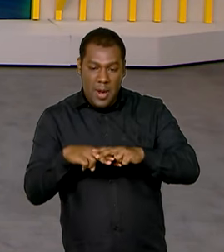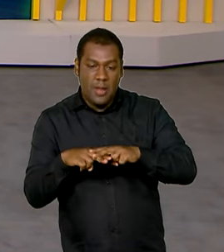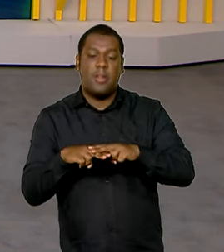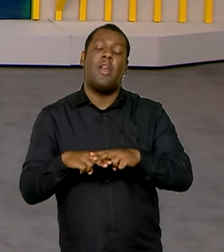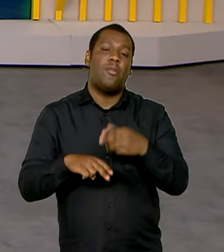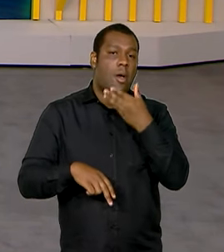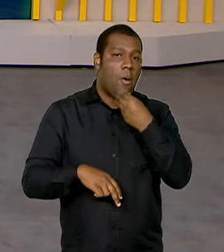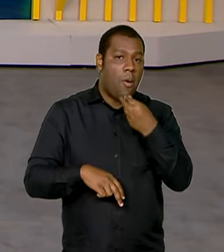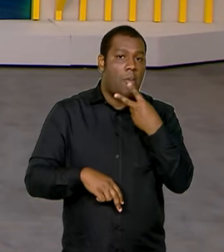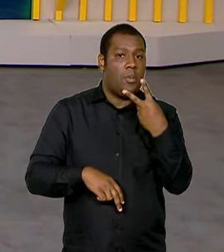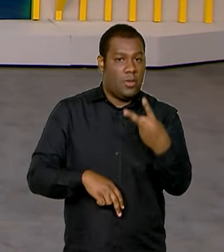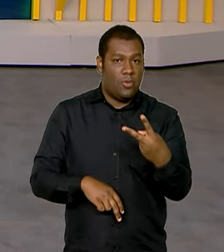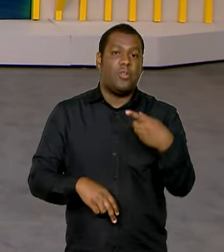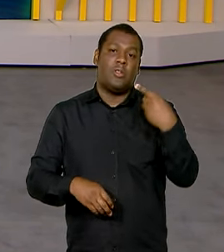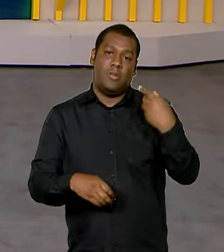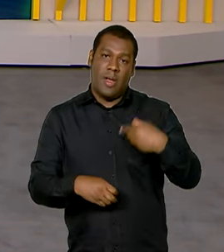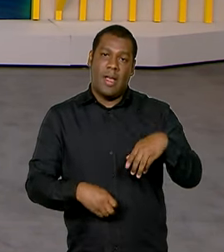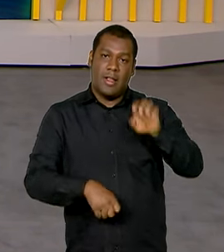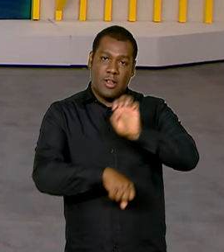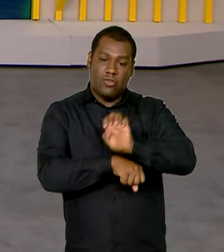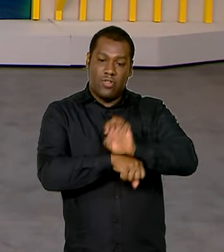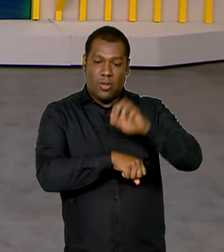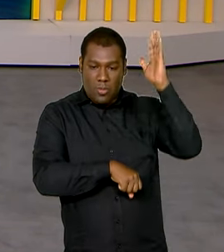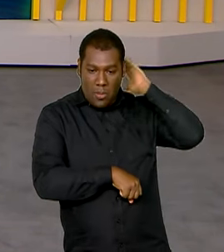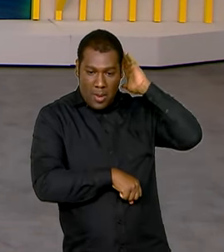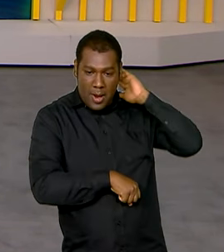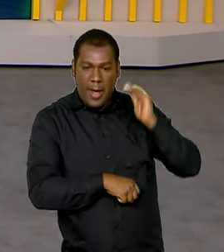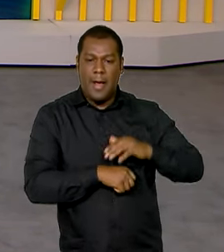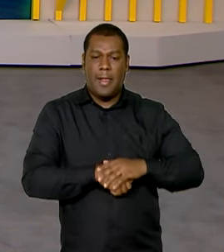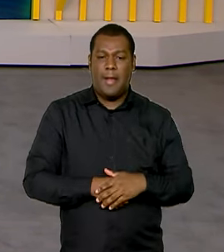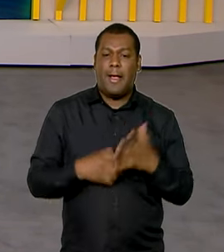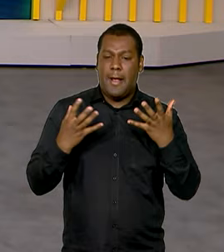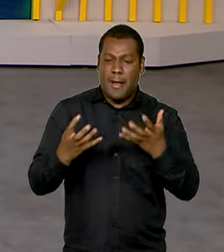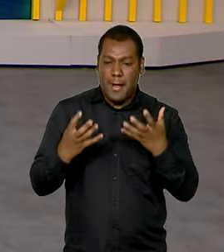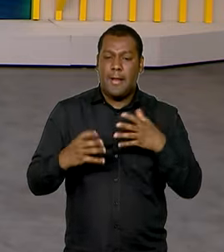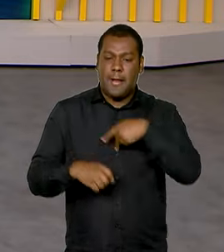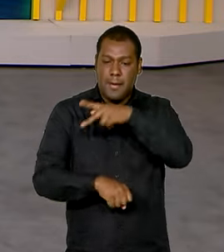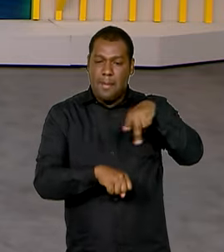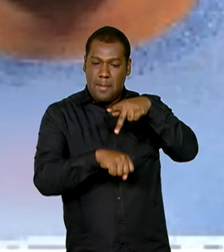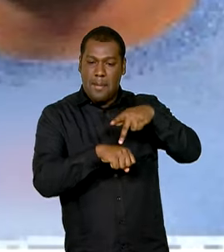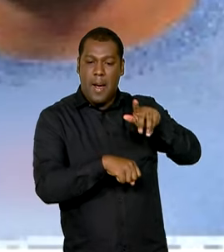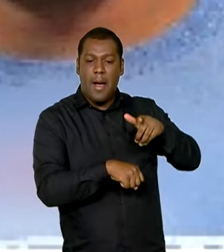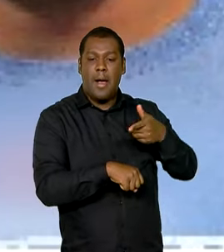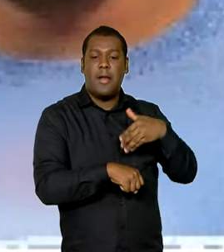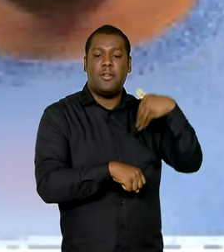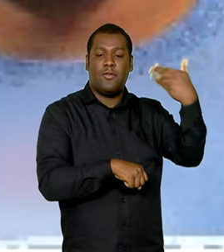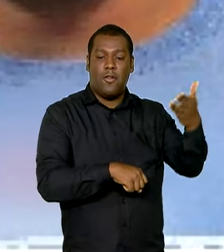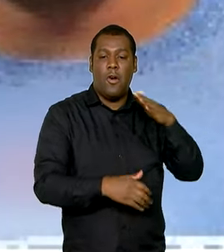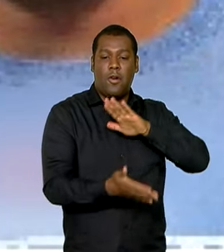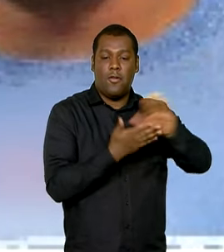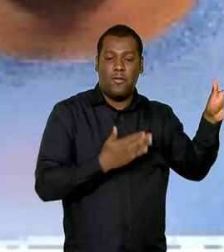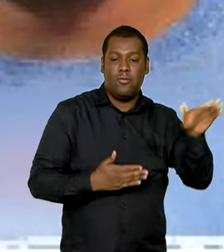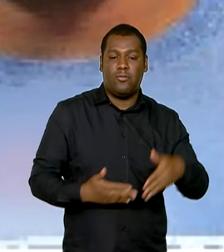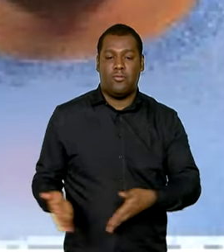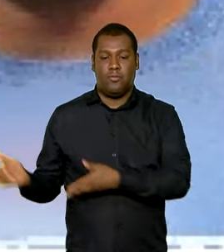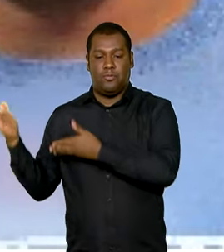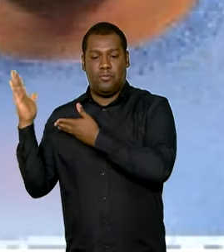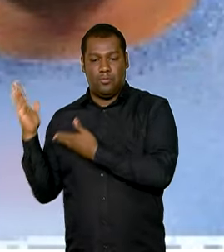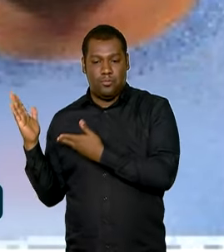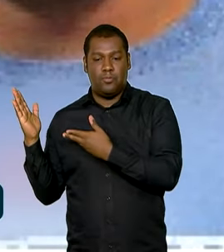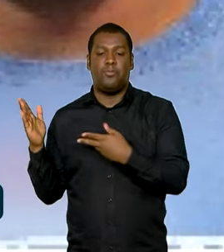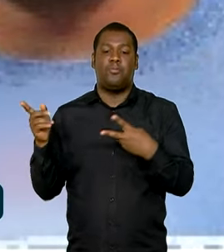próximos a Marabá no Pará eles pretendiam fugir do país os dois fugitivos da